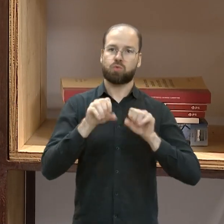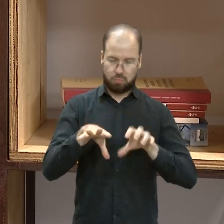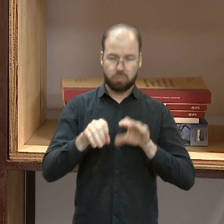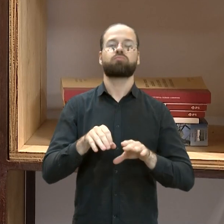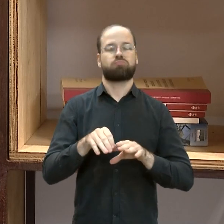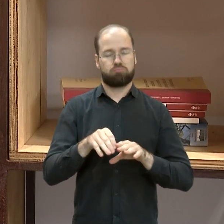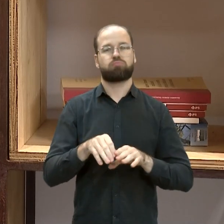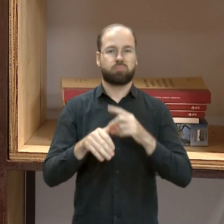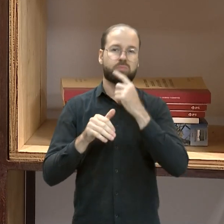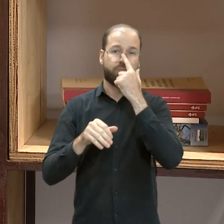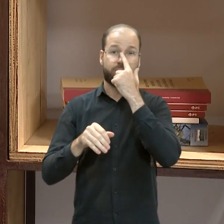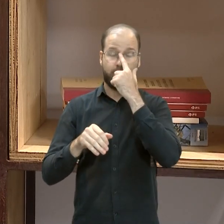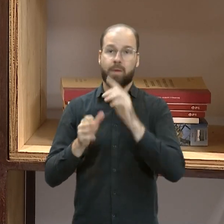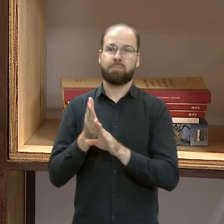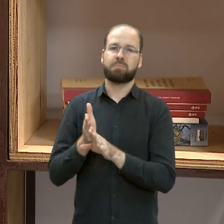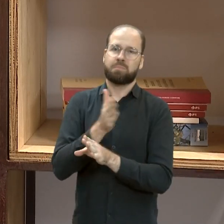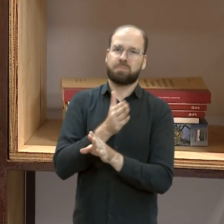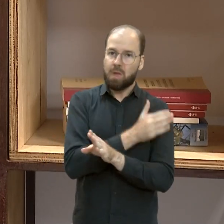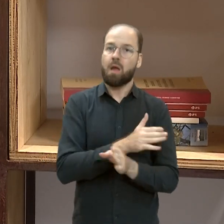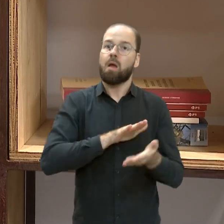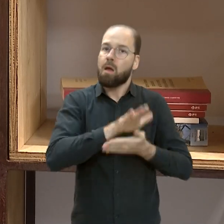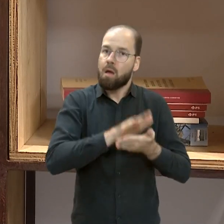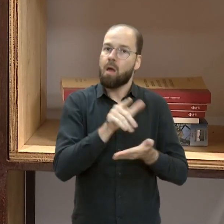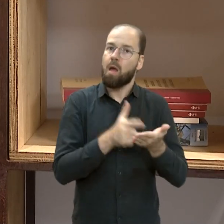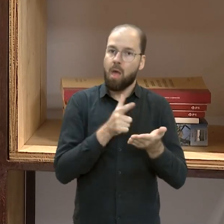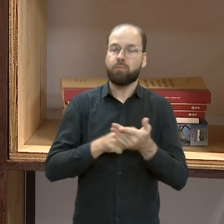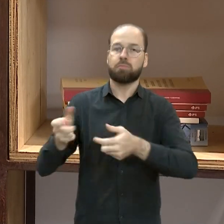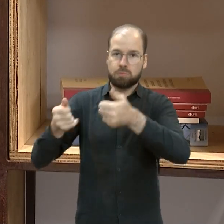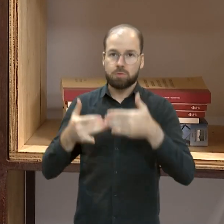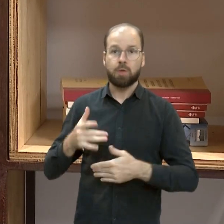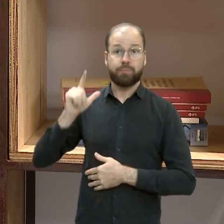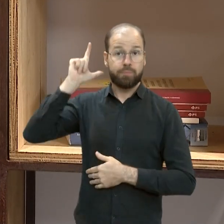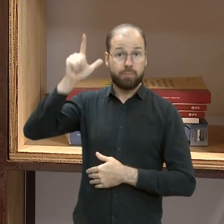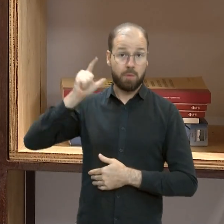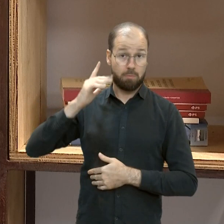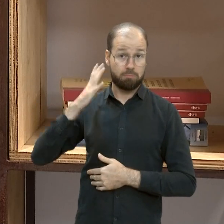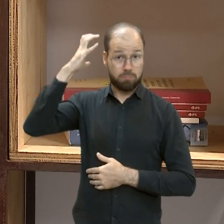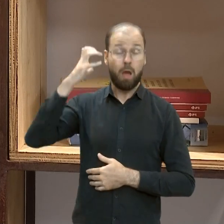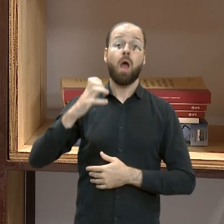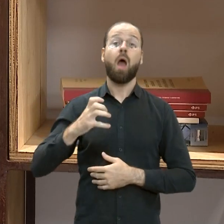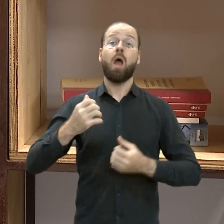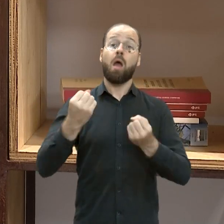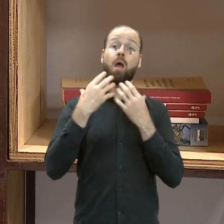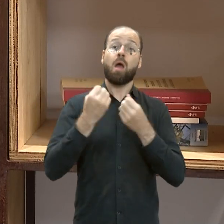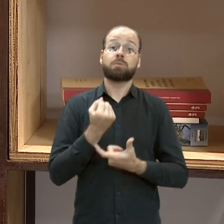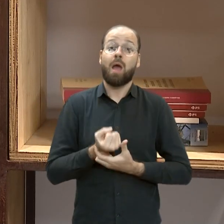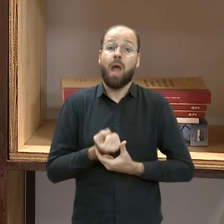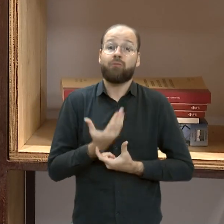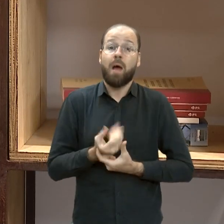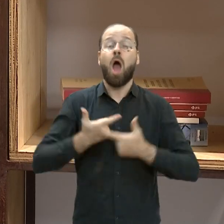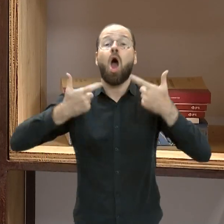Nas biografias anteriores, consta que a Leodegária foi alfabetizada, né, em casa pela própria mãe,